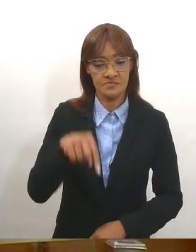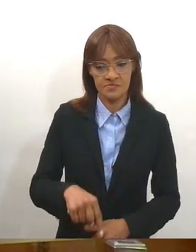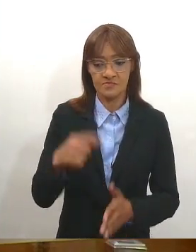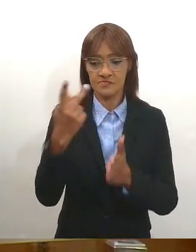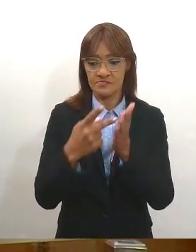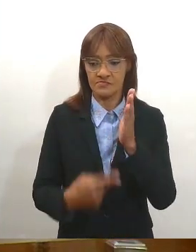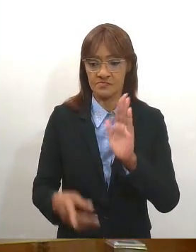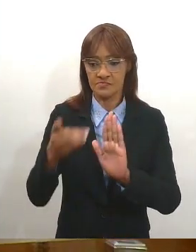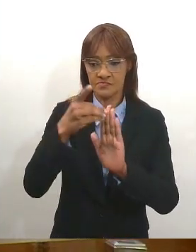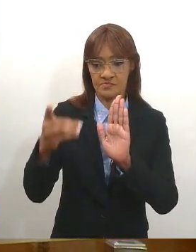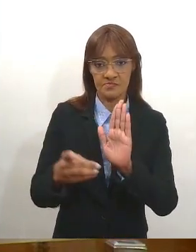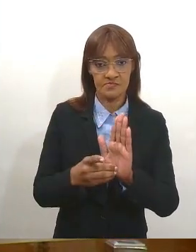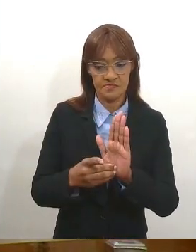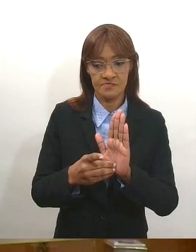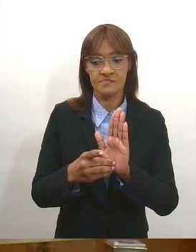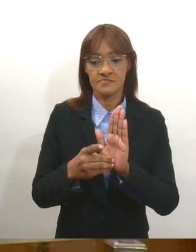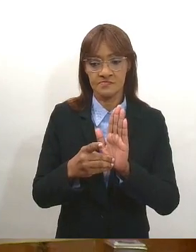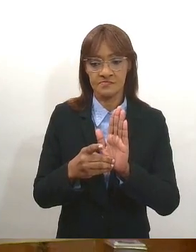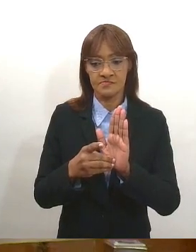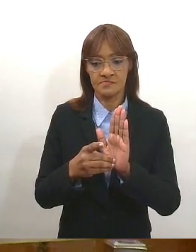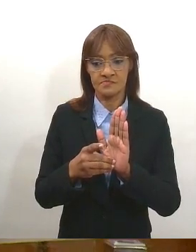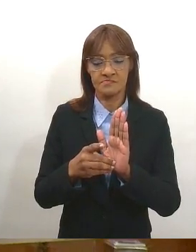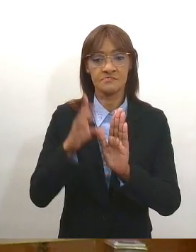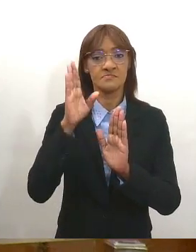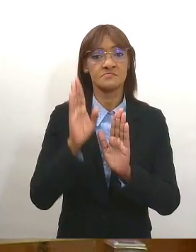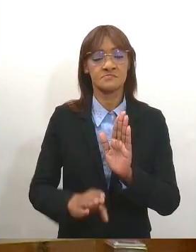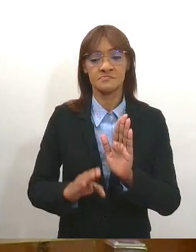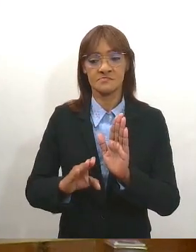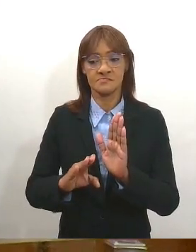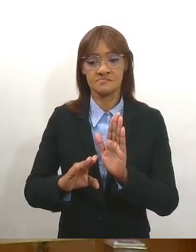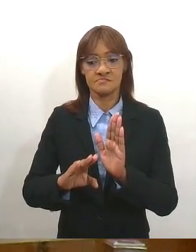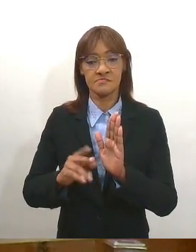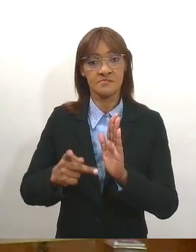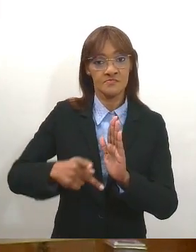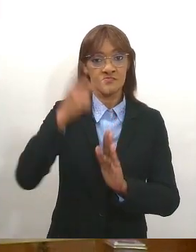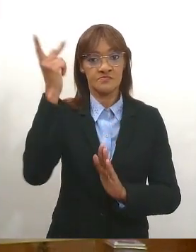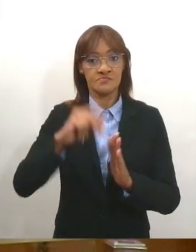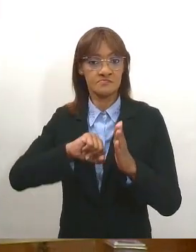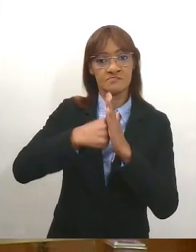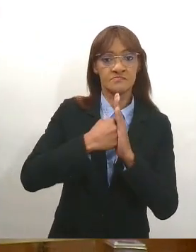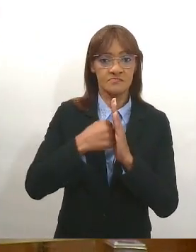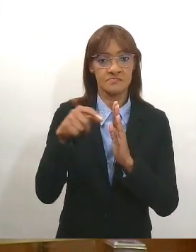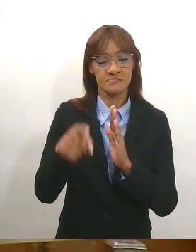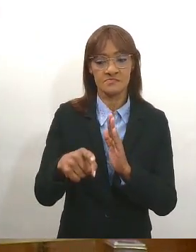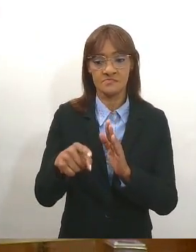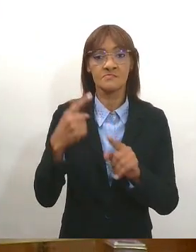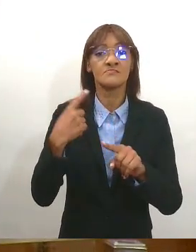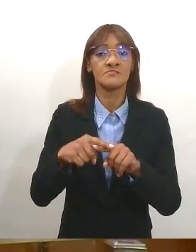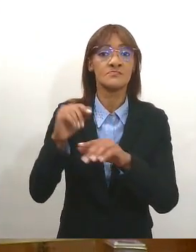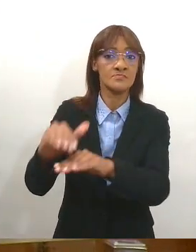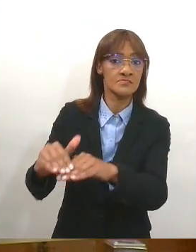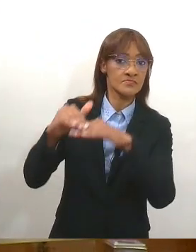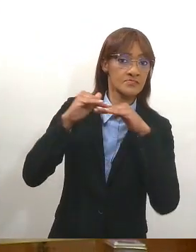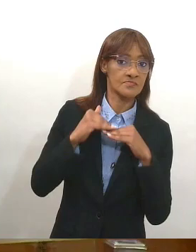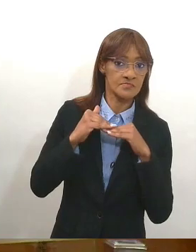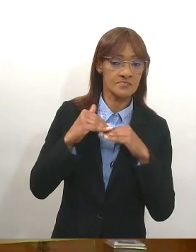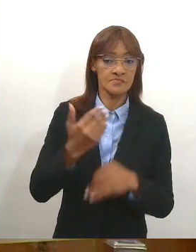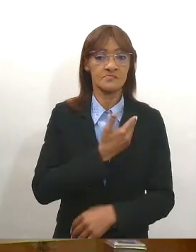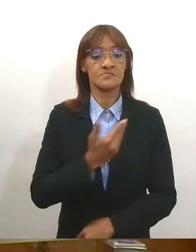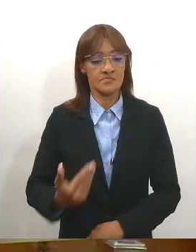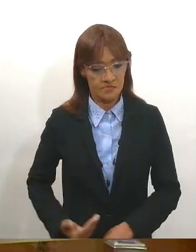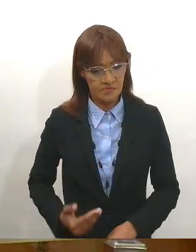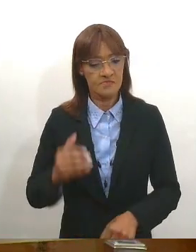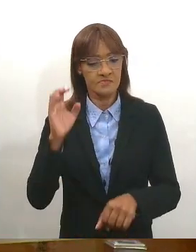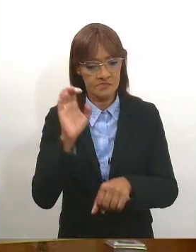assustar os efeitos da portaria, que eu tive a informação de que o governo do estado tinha revogado na manhã de